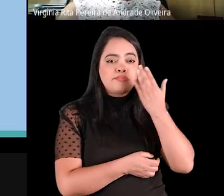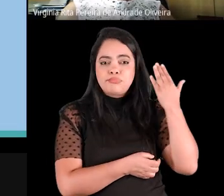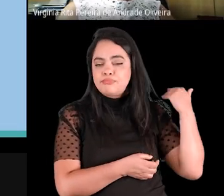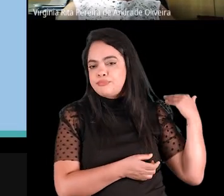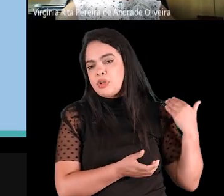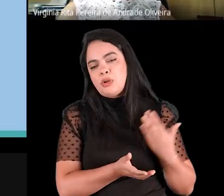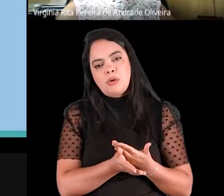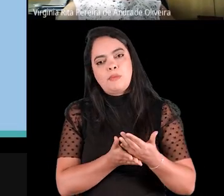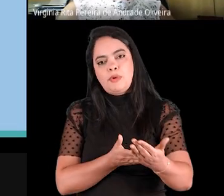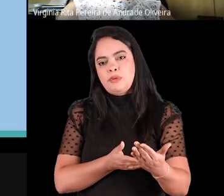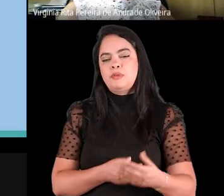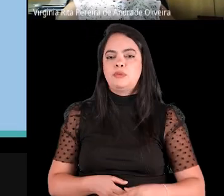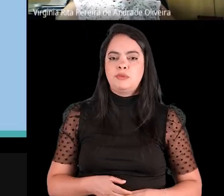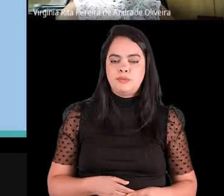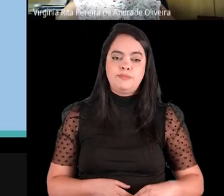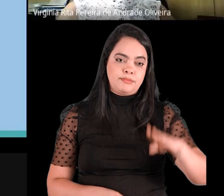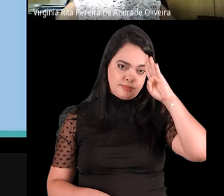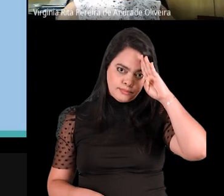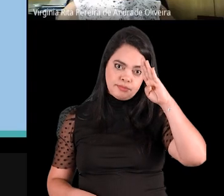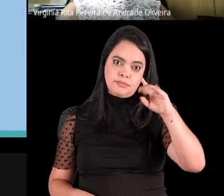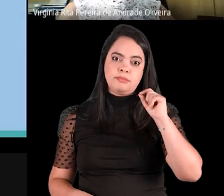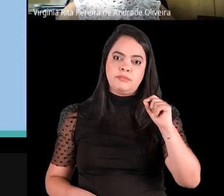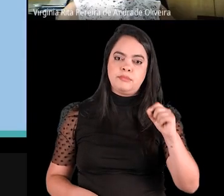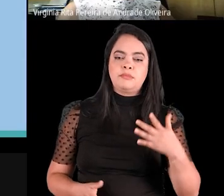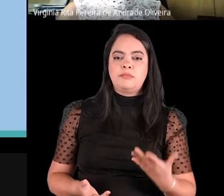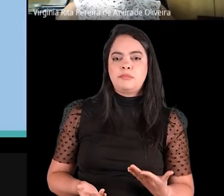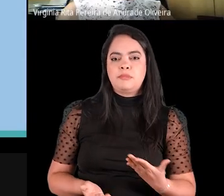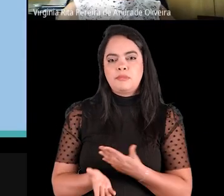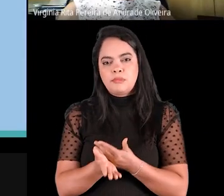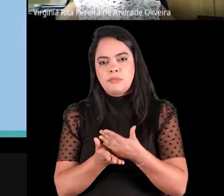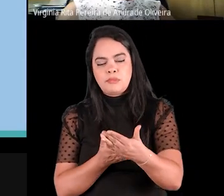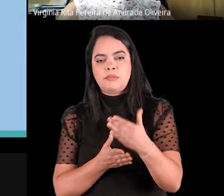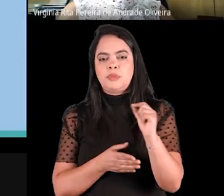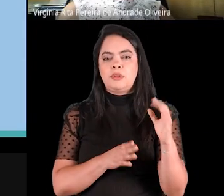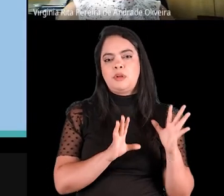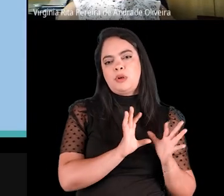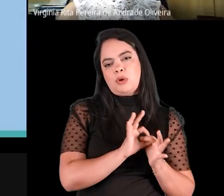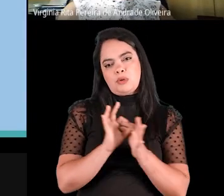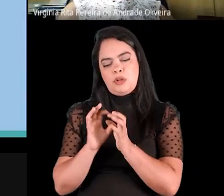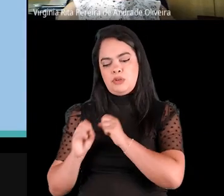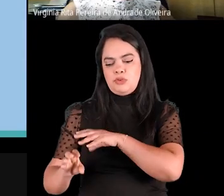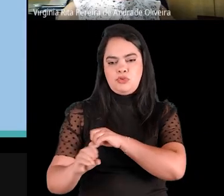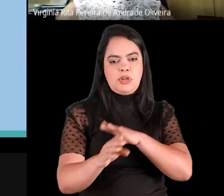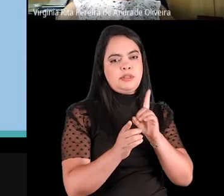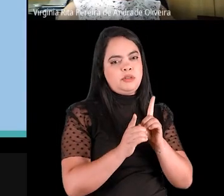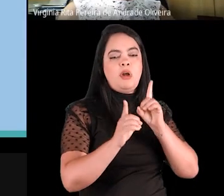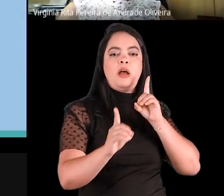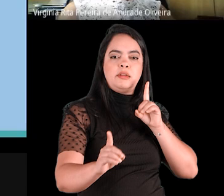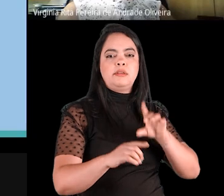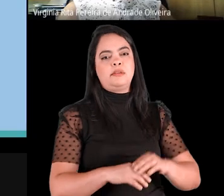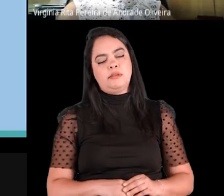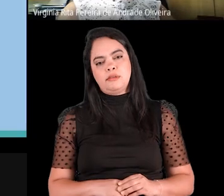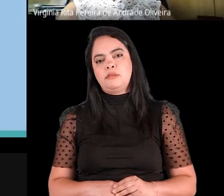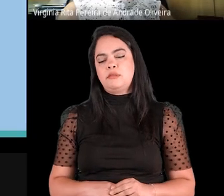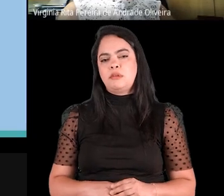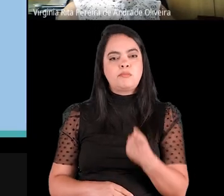feito, como eu disse aí, principalmente a partir desse contexto de ensino à distância, né? Então, como ele é